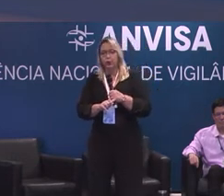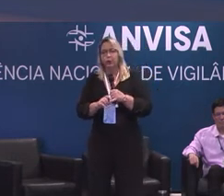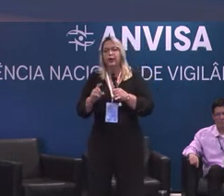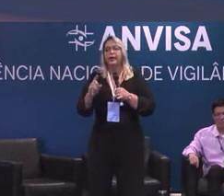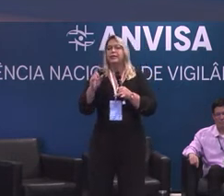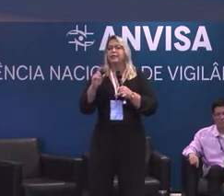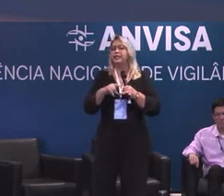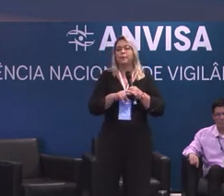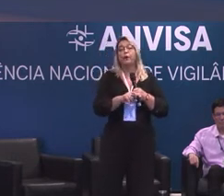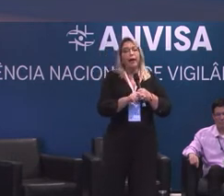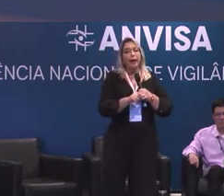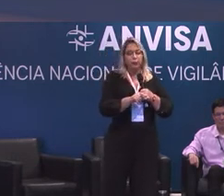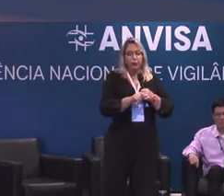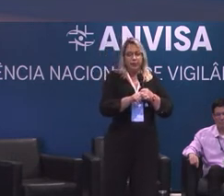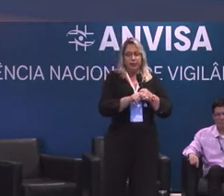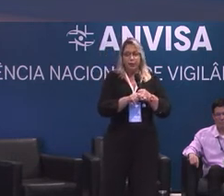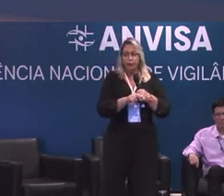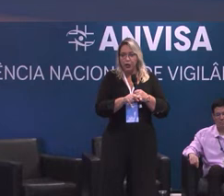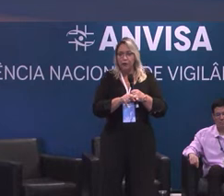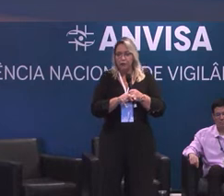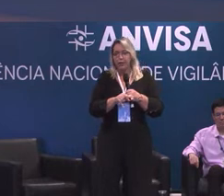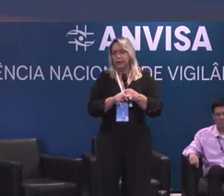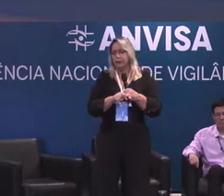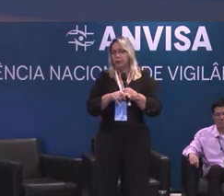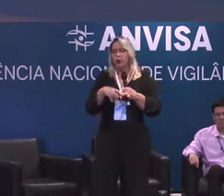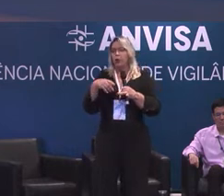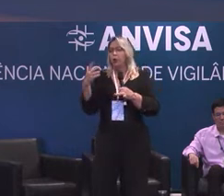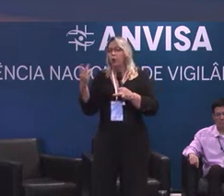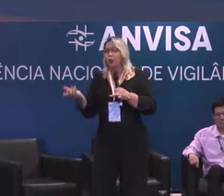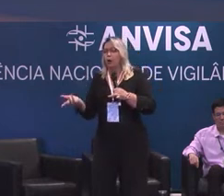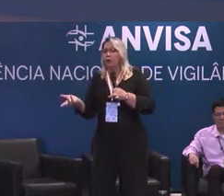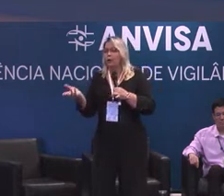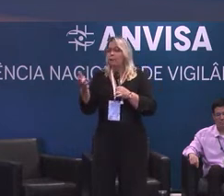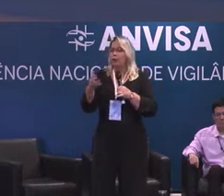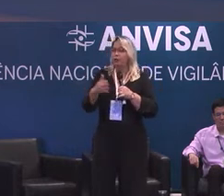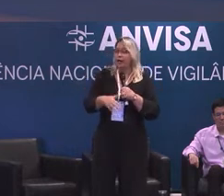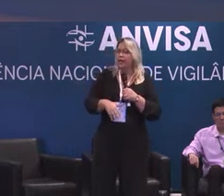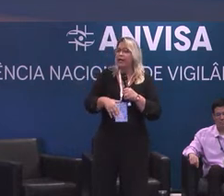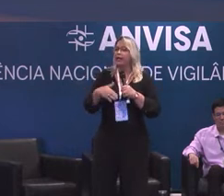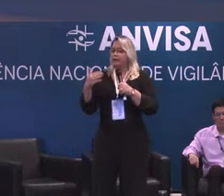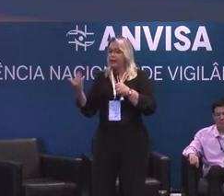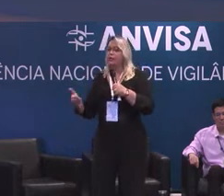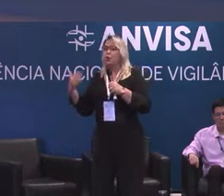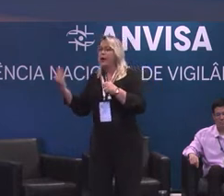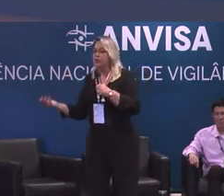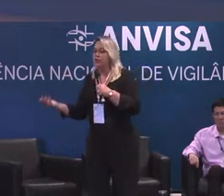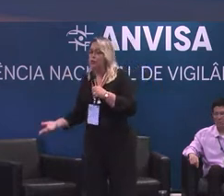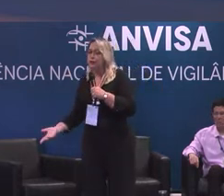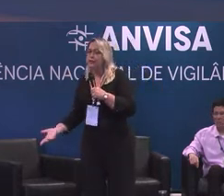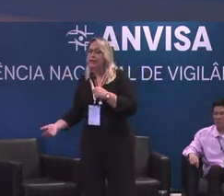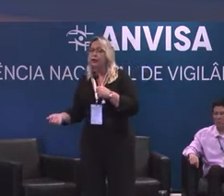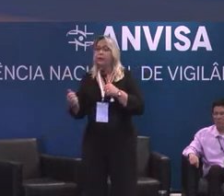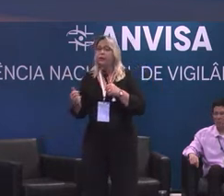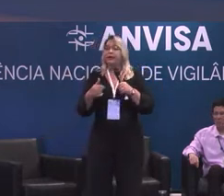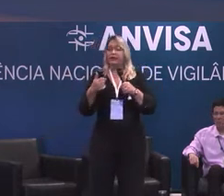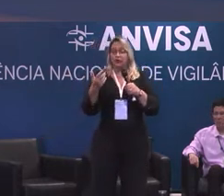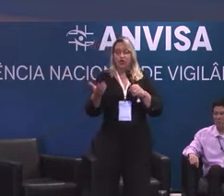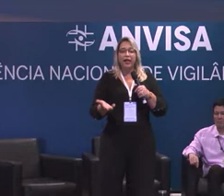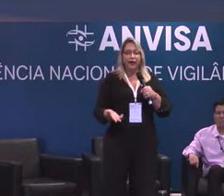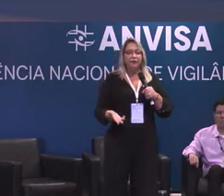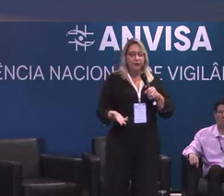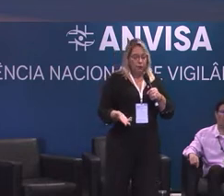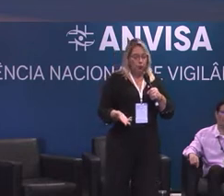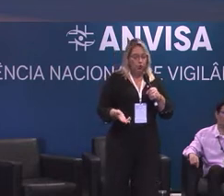público, seja por ato do executivo mesmo, ou uma portaria, né, isso, ou uma resolução, isso já